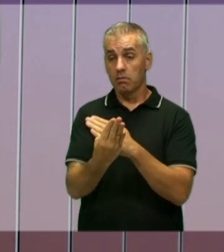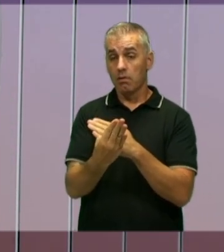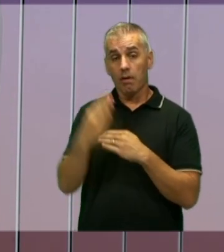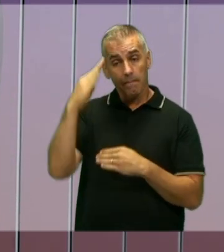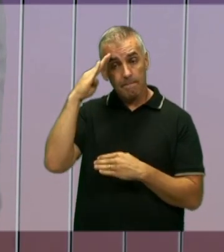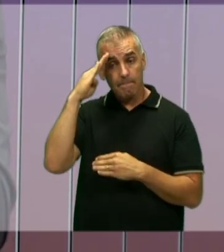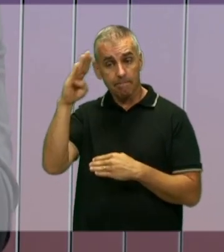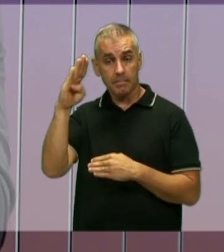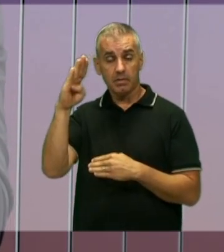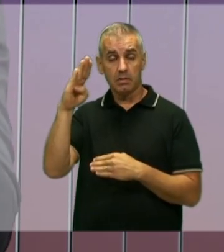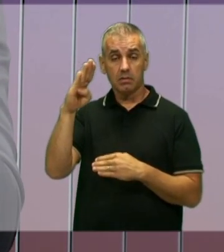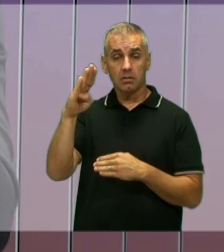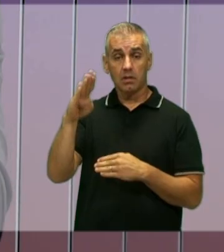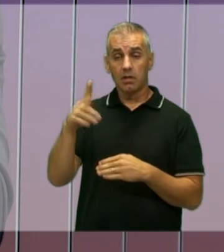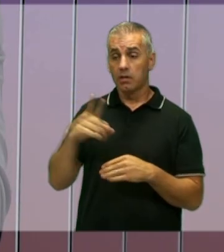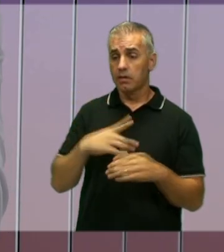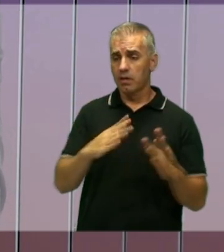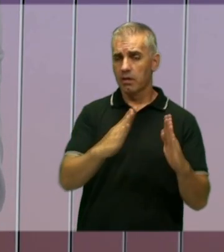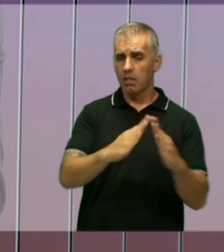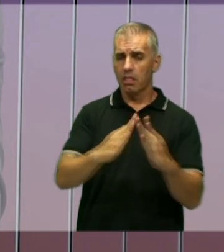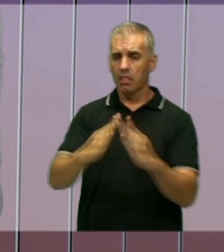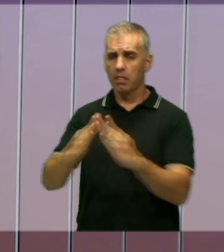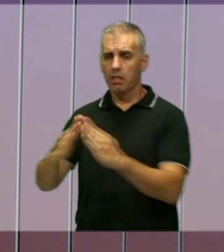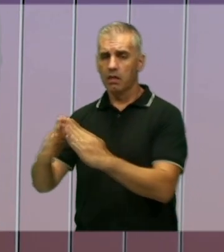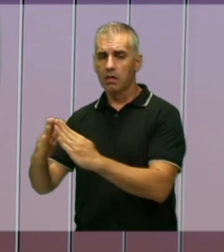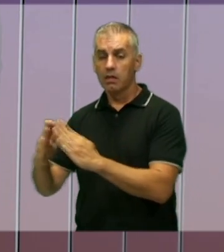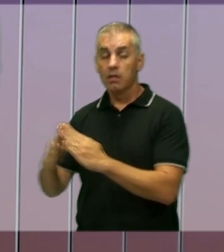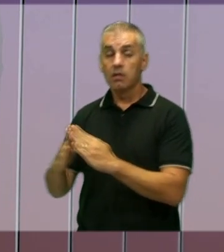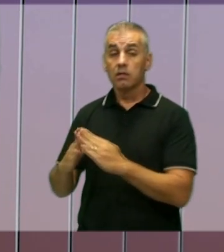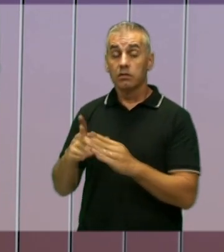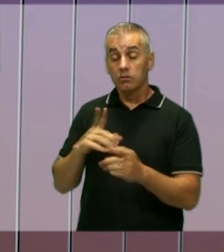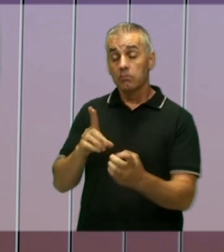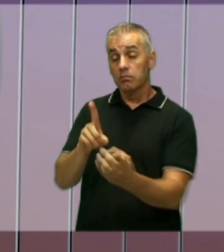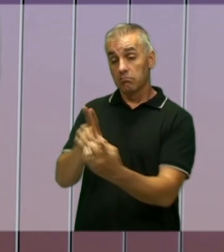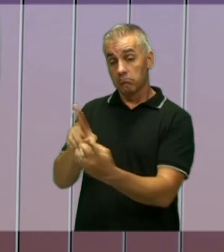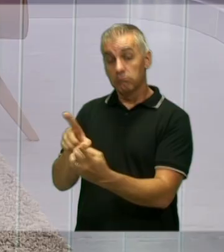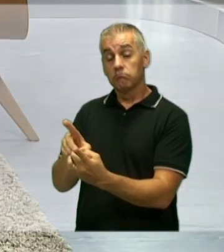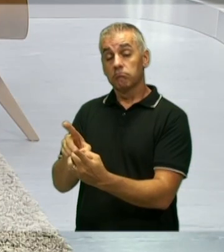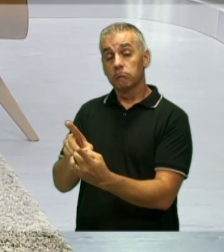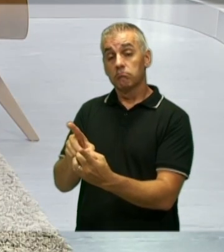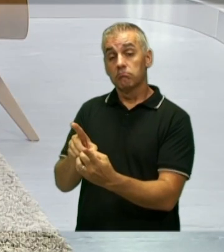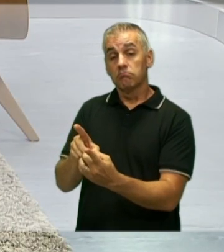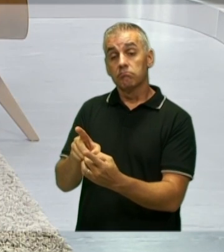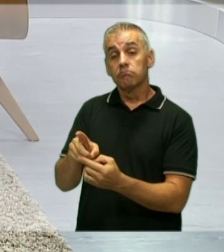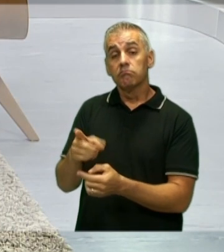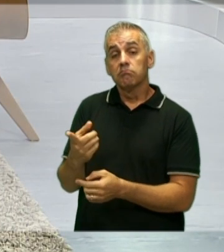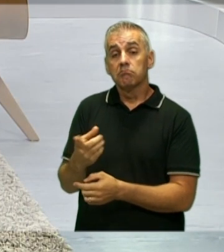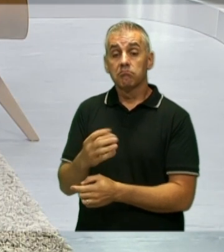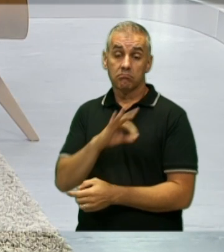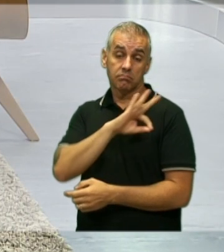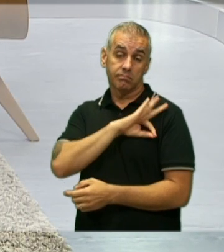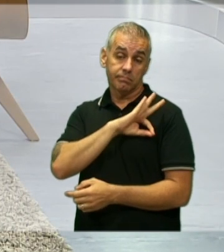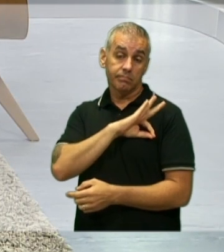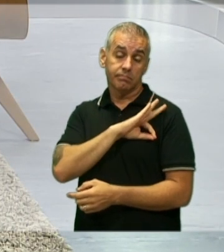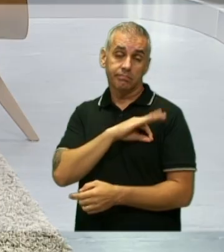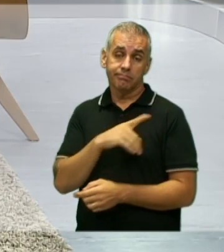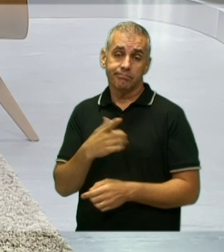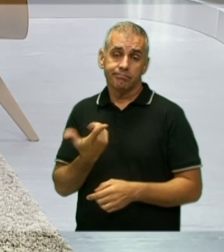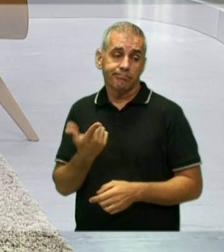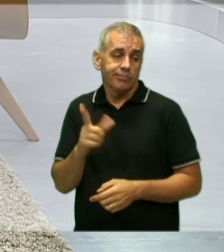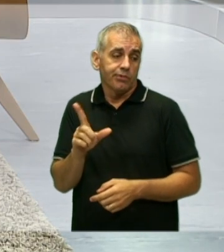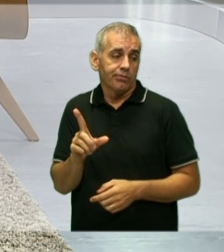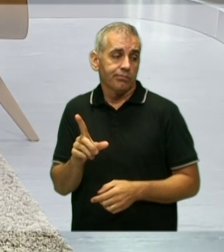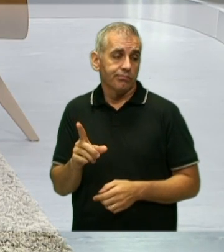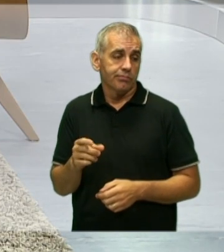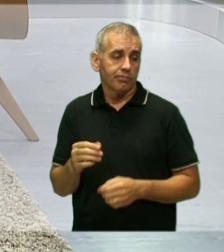da cidade, em que tem ali várias casas que foram construídas já para atender os militares, por exemplo, né? Então, uma vila, de professores